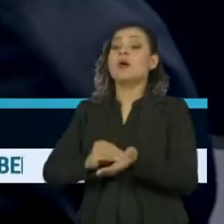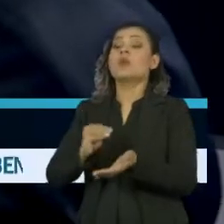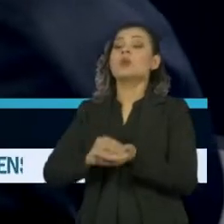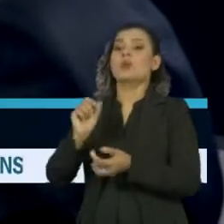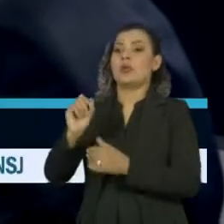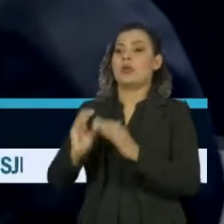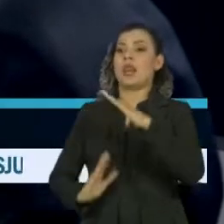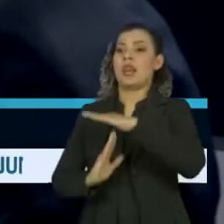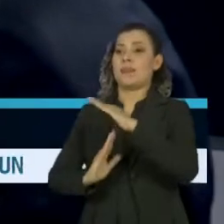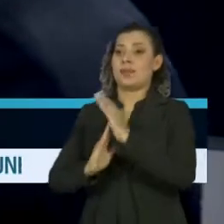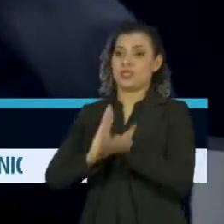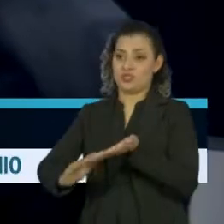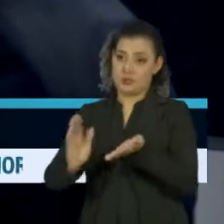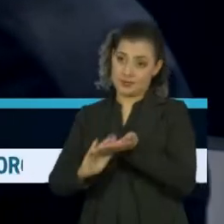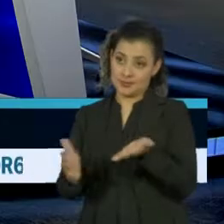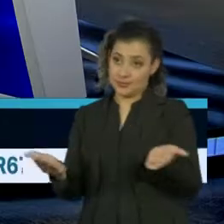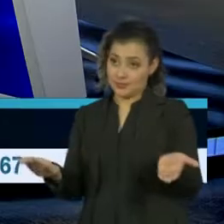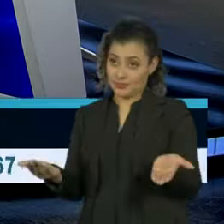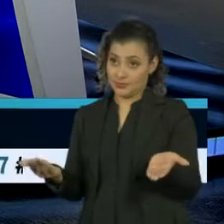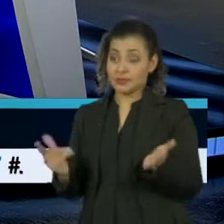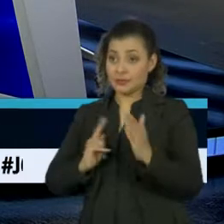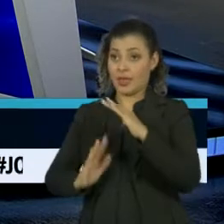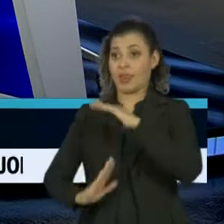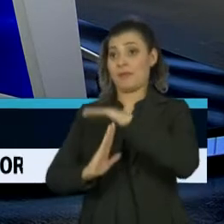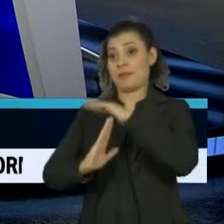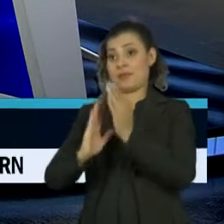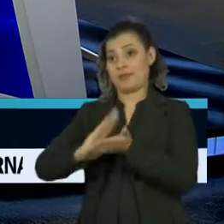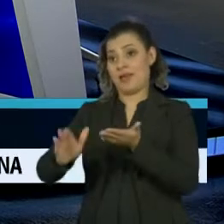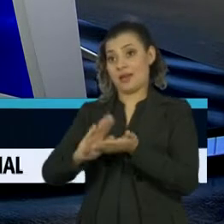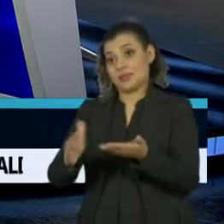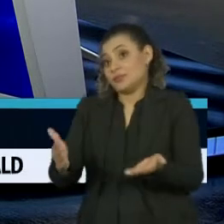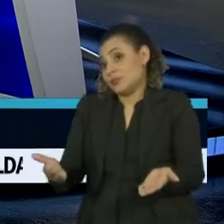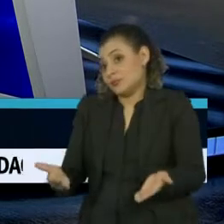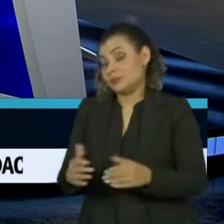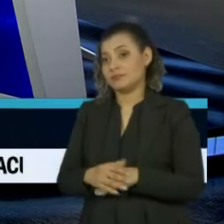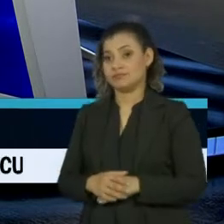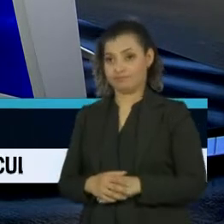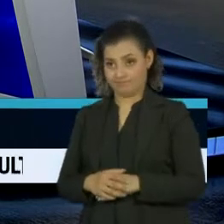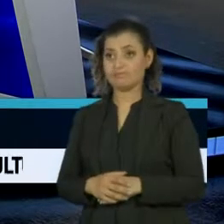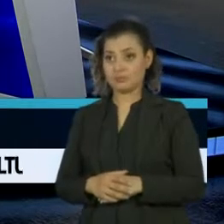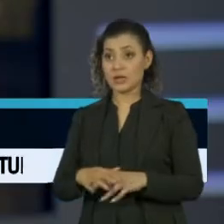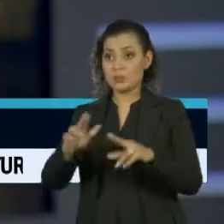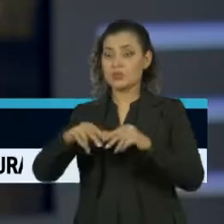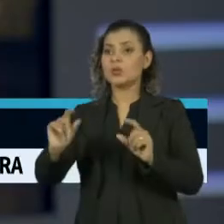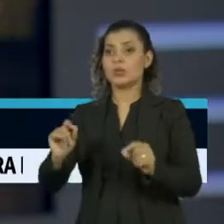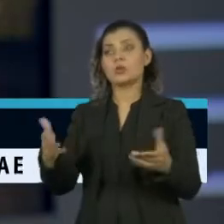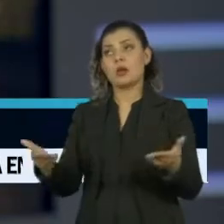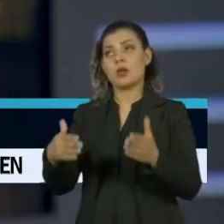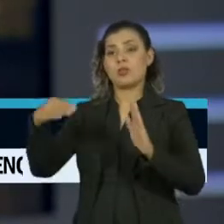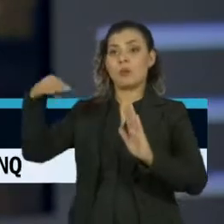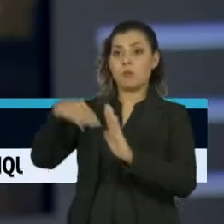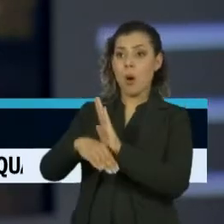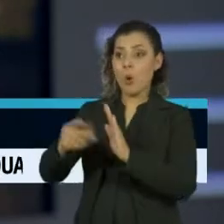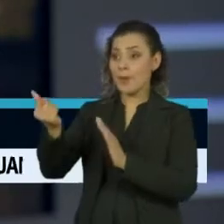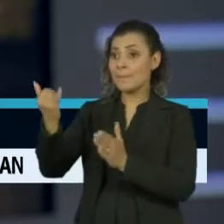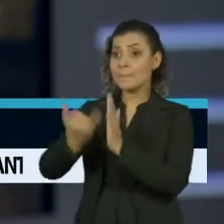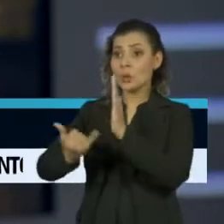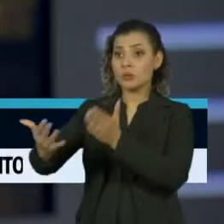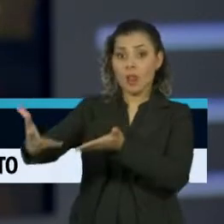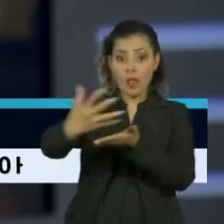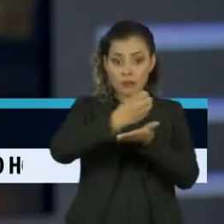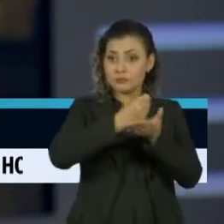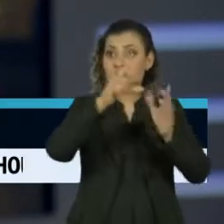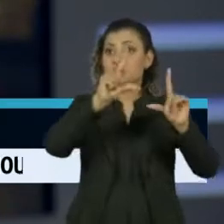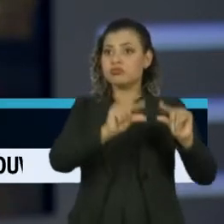variável que é o teto de gastos ou seja tem um limite e o que acontece nessa equação onde você tem uma queda na arrecadação